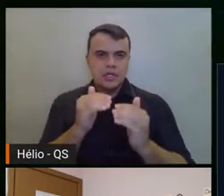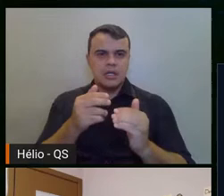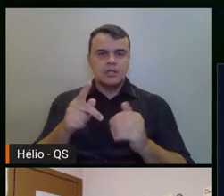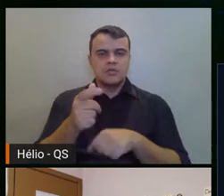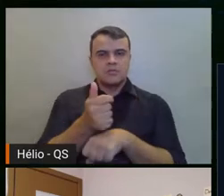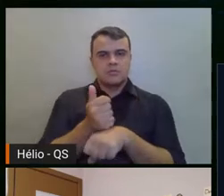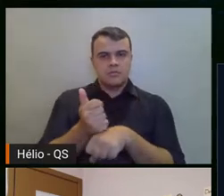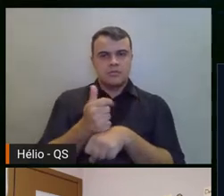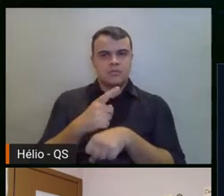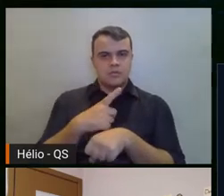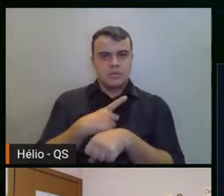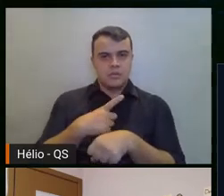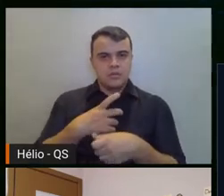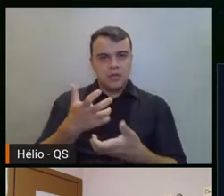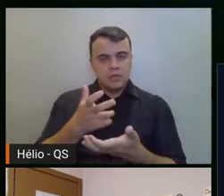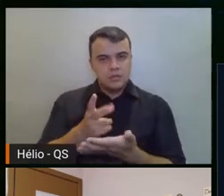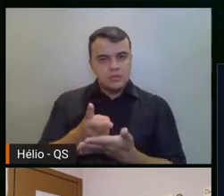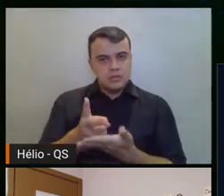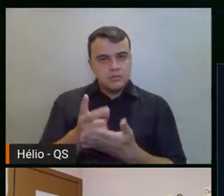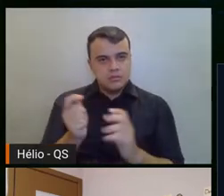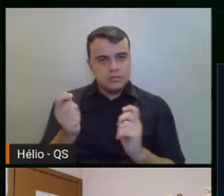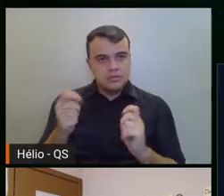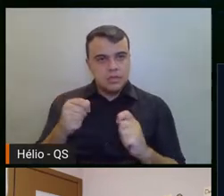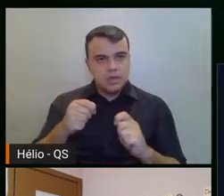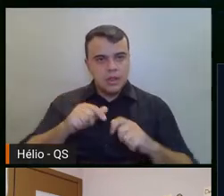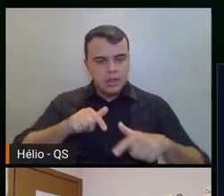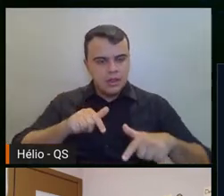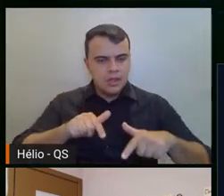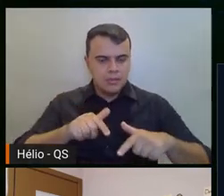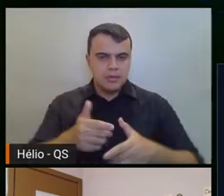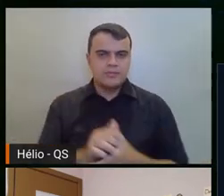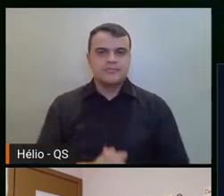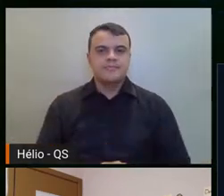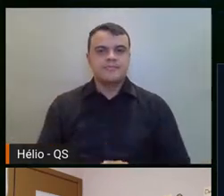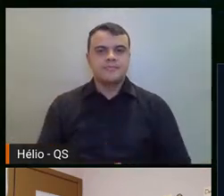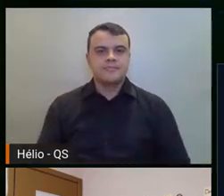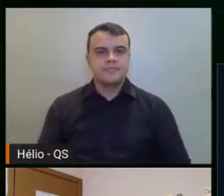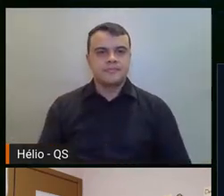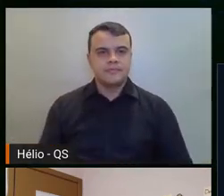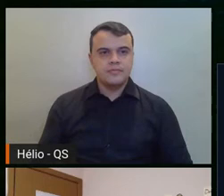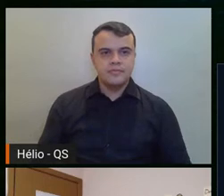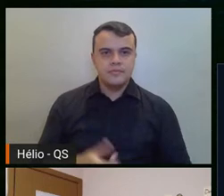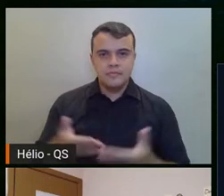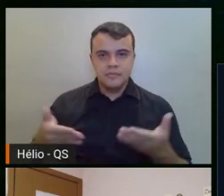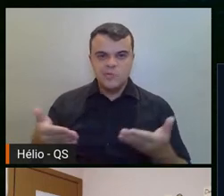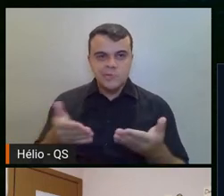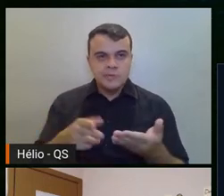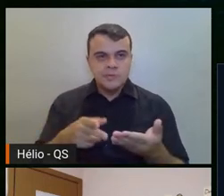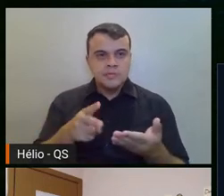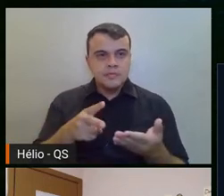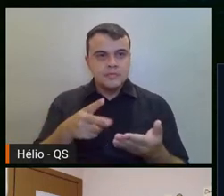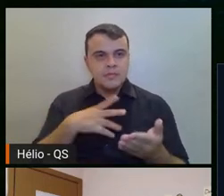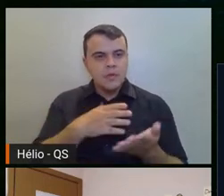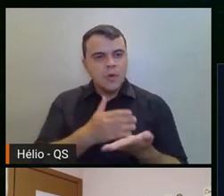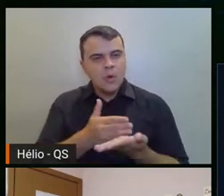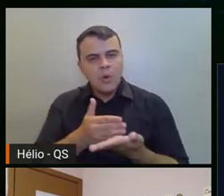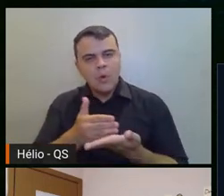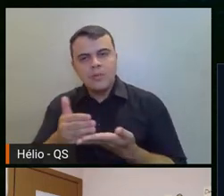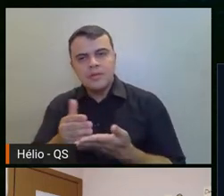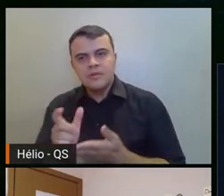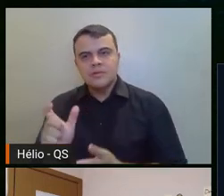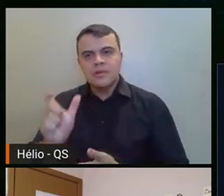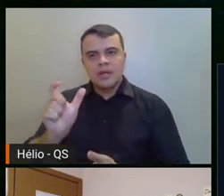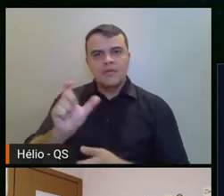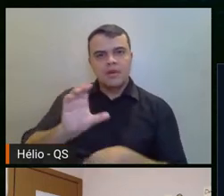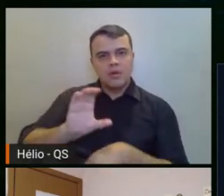de vocês em questão do posicionamento no mercado de trabalho Então essa é mais ou menos a Gênese né do termo aí